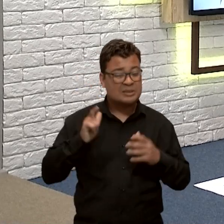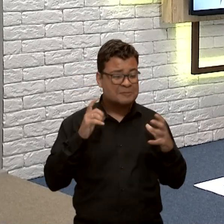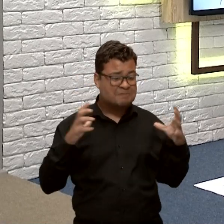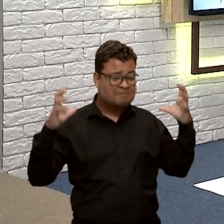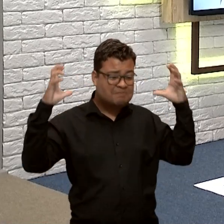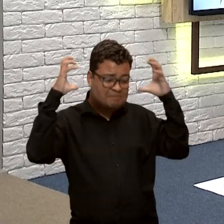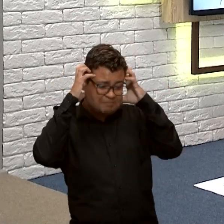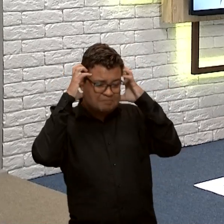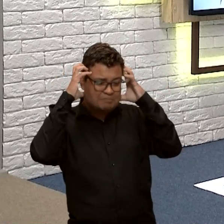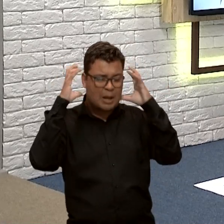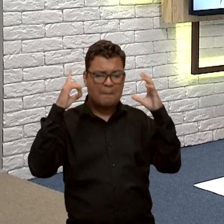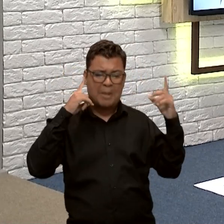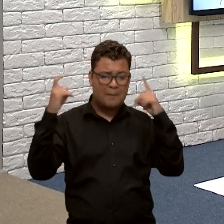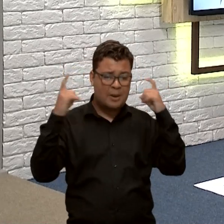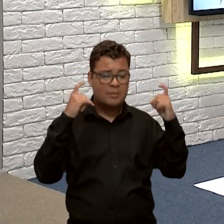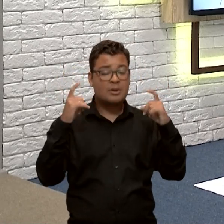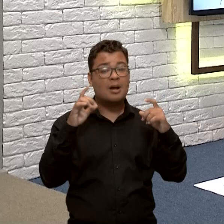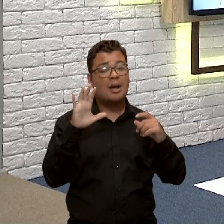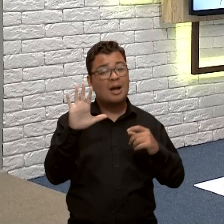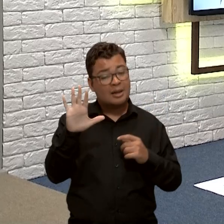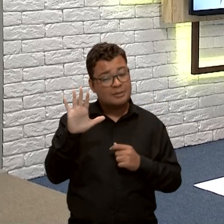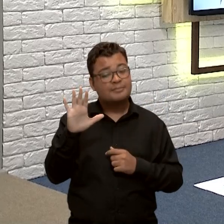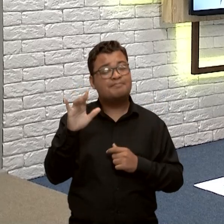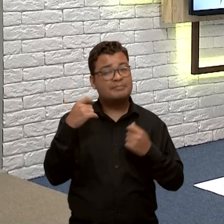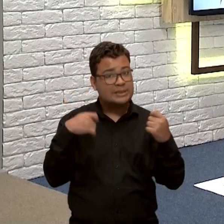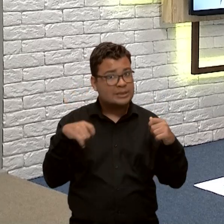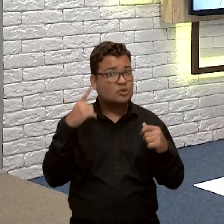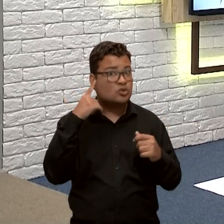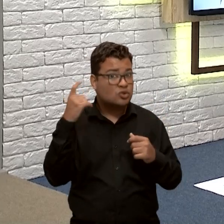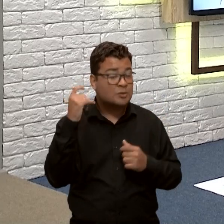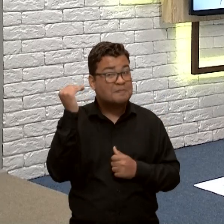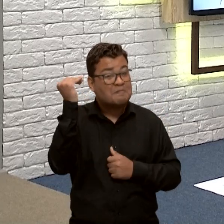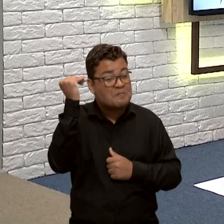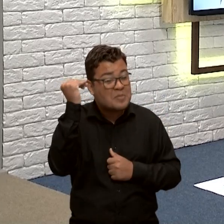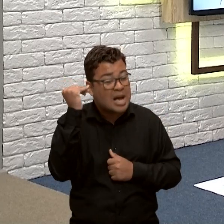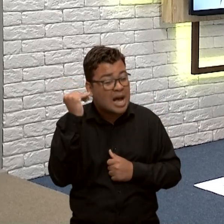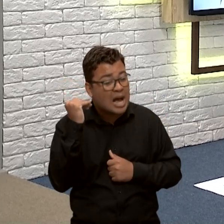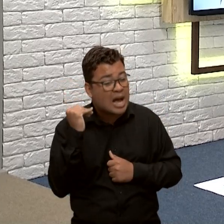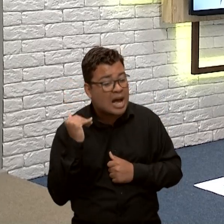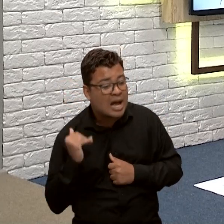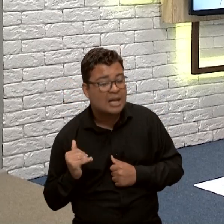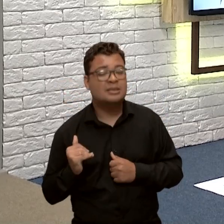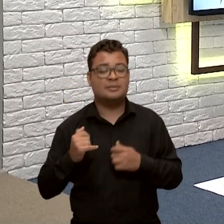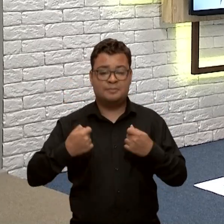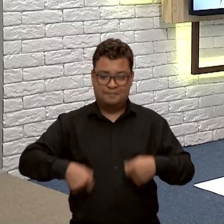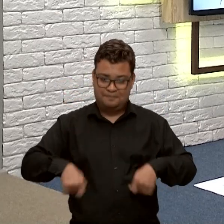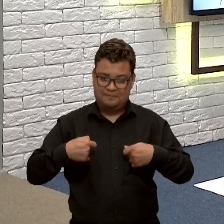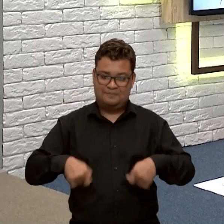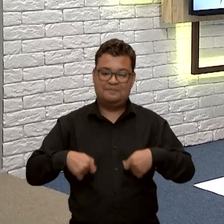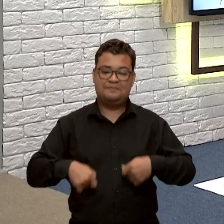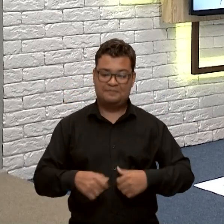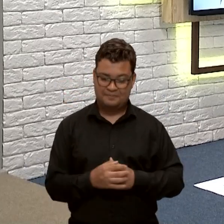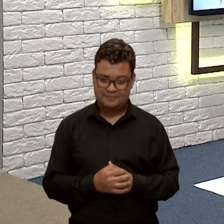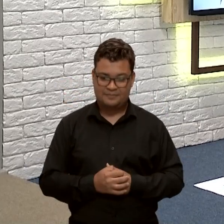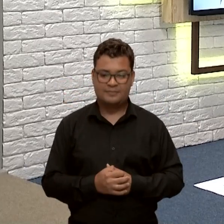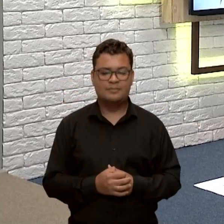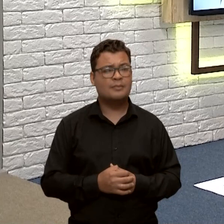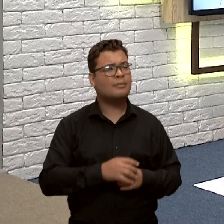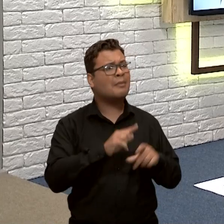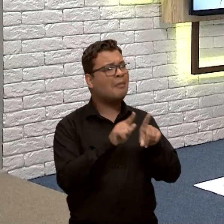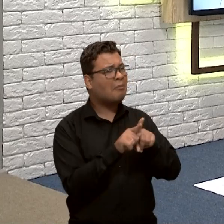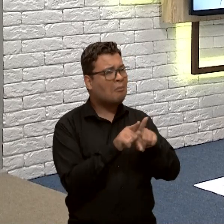dos fones, mas é bom mantê-lo com um volume bem mais baixo, né, do que habitualmente eles estão utilizando. Muita gente também